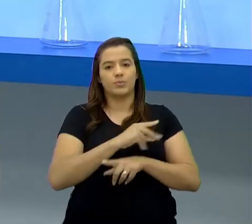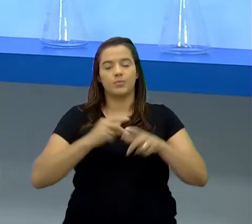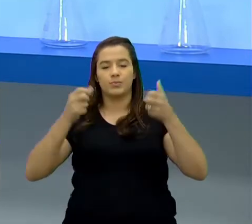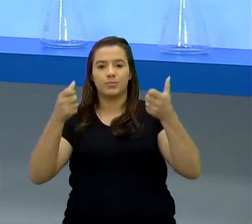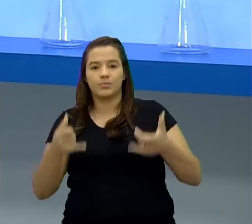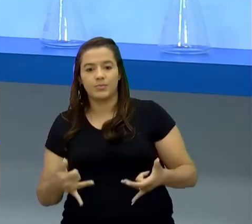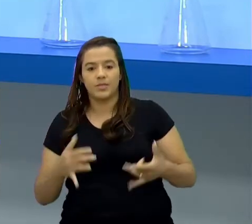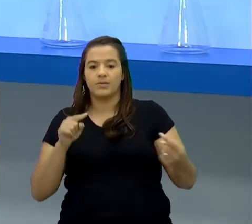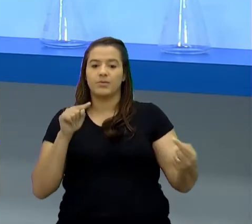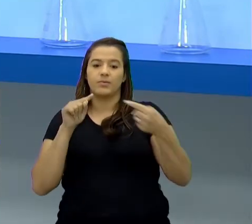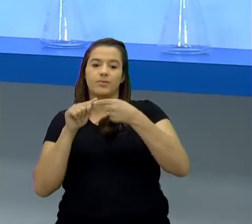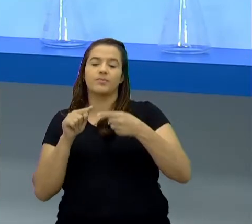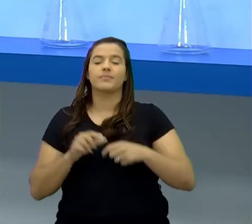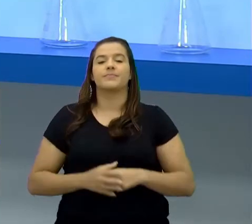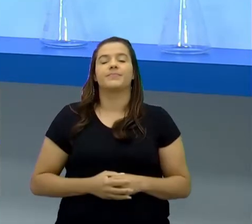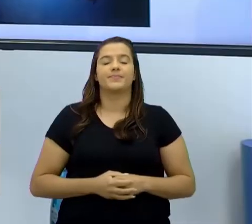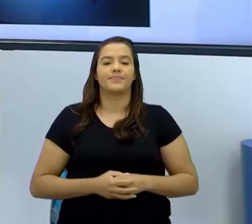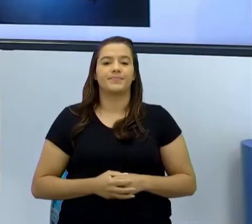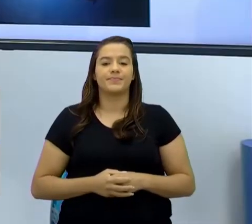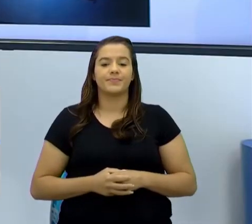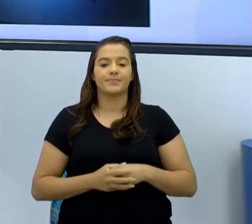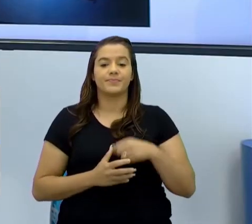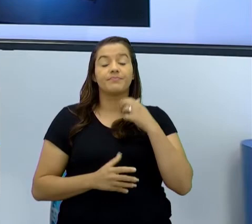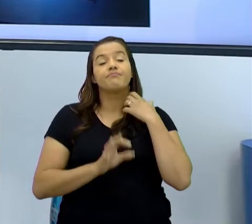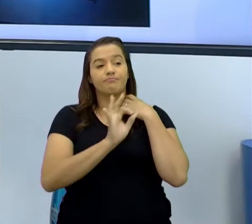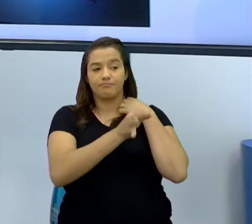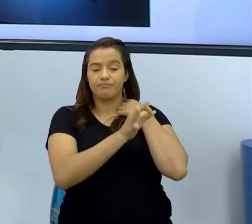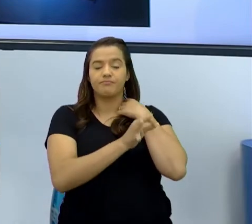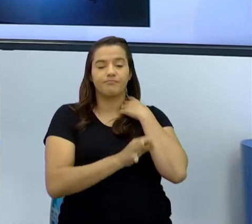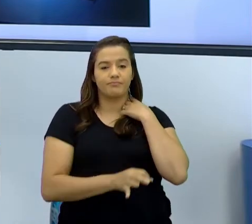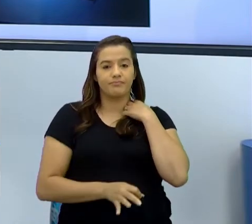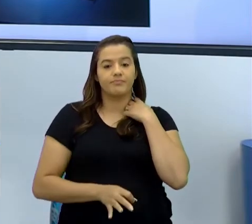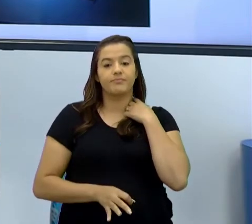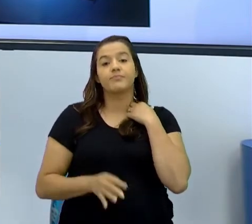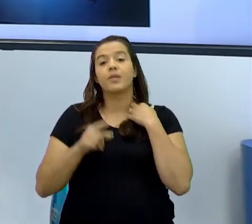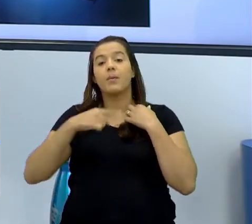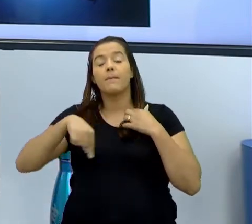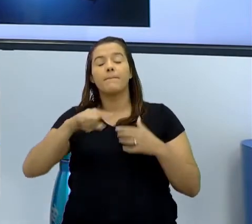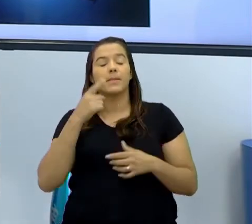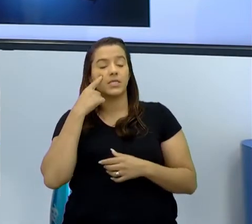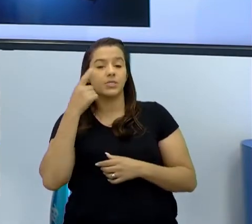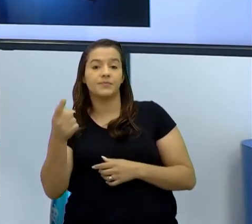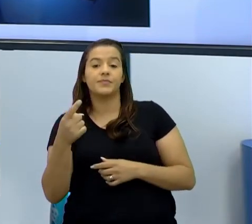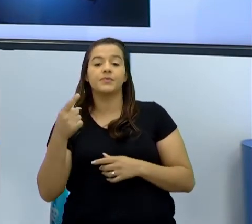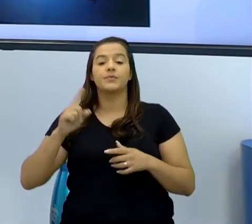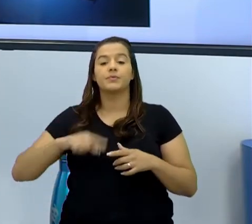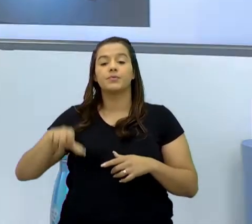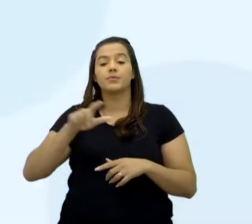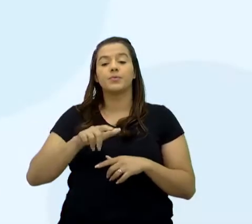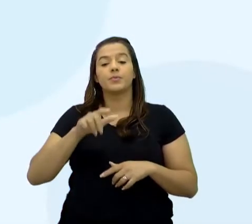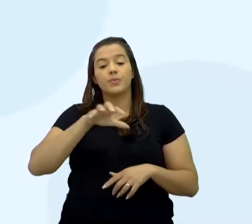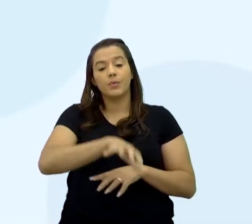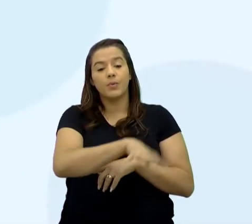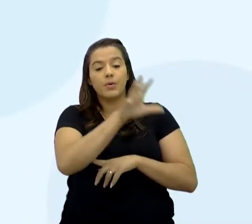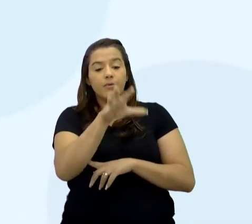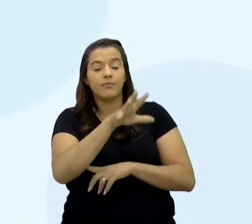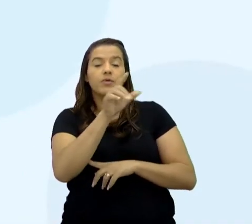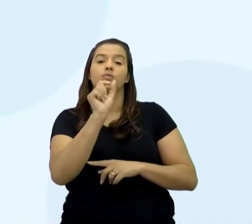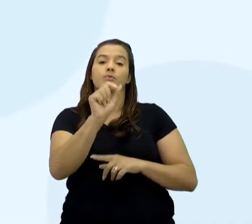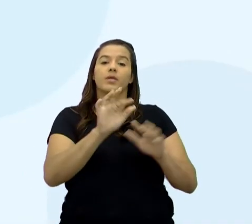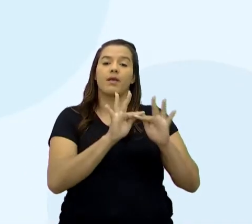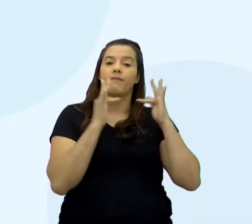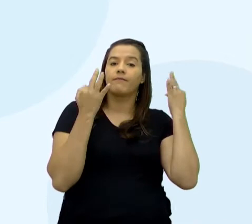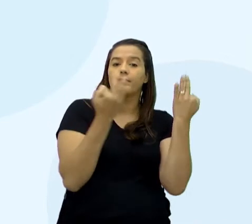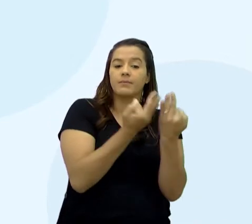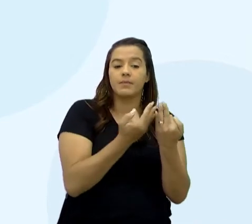eu consegui associar. Perfeito. Ali do elefante eu acrescentaria a questão da família, né?